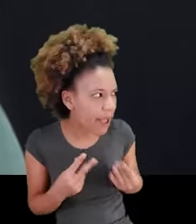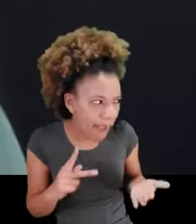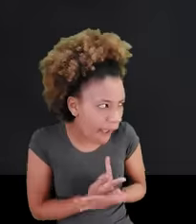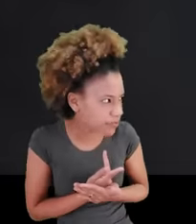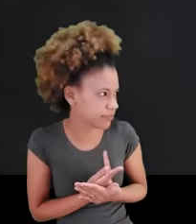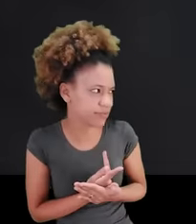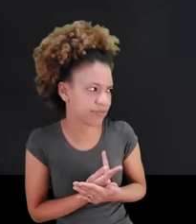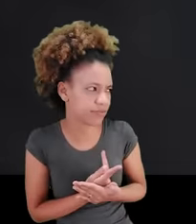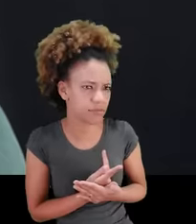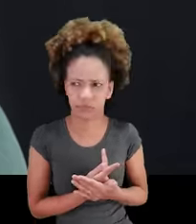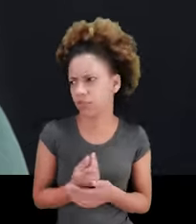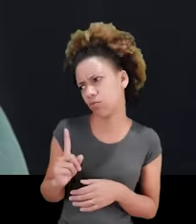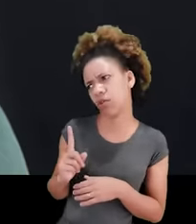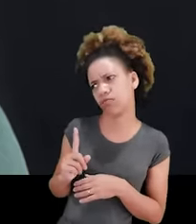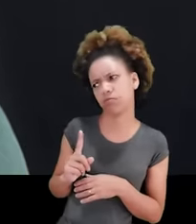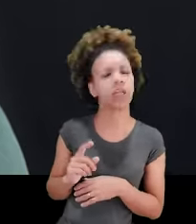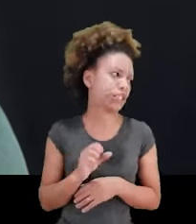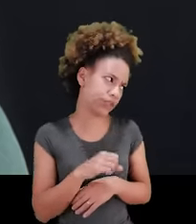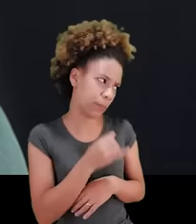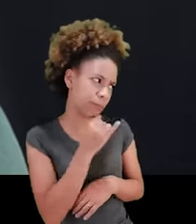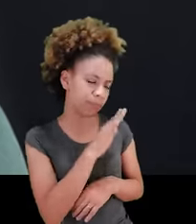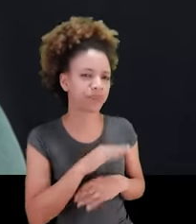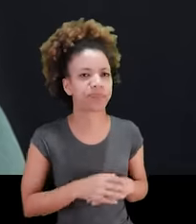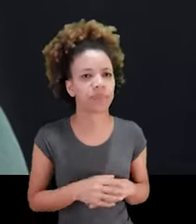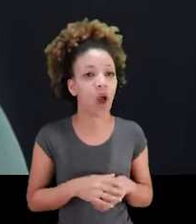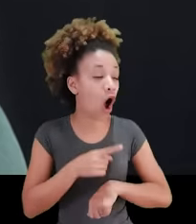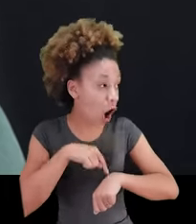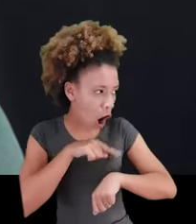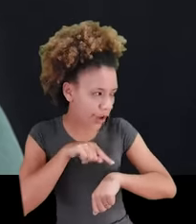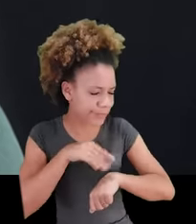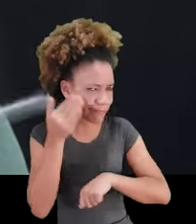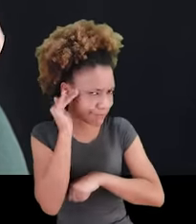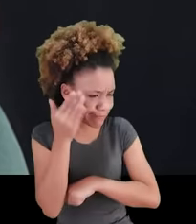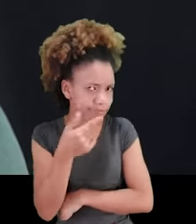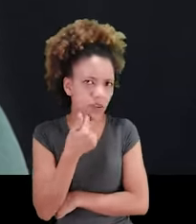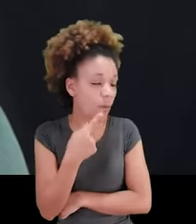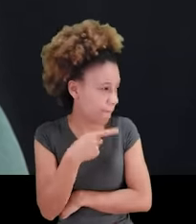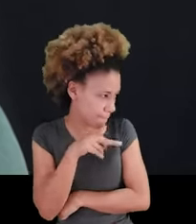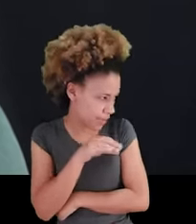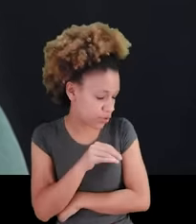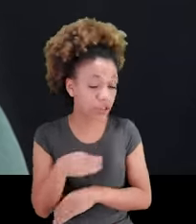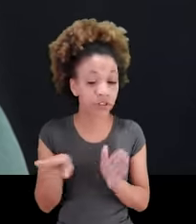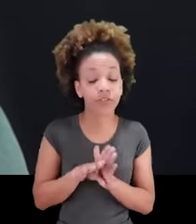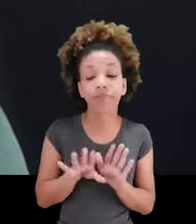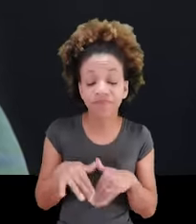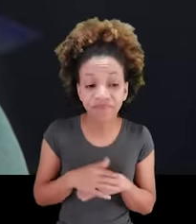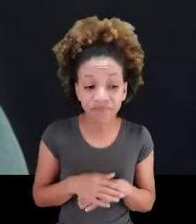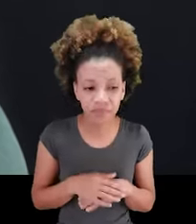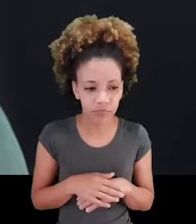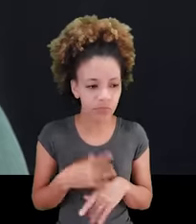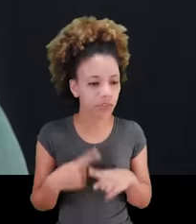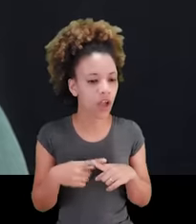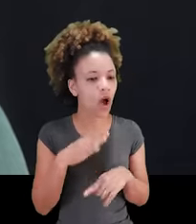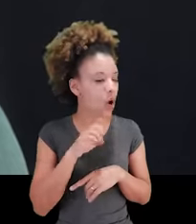muito errado. Vocês falam assim, por exemplo, eu fiquei horas tentando entender o Pedro, que uma vez chegou assim pra mim assim, que aqui